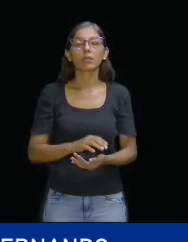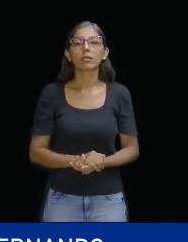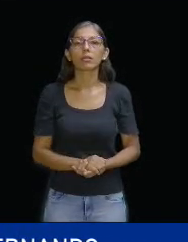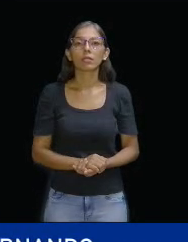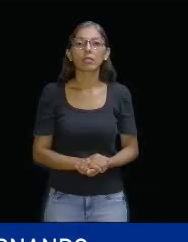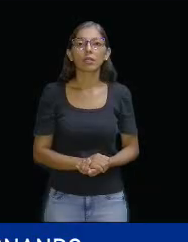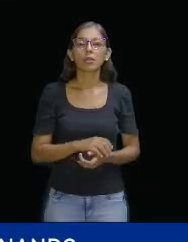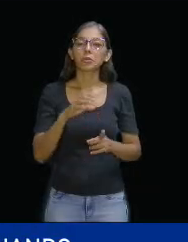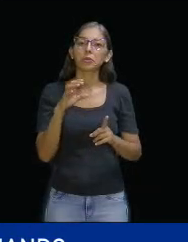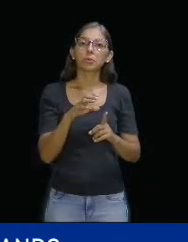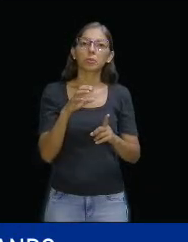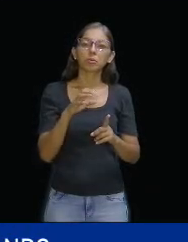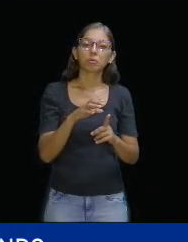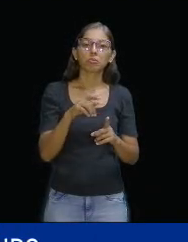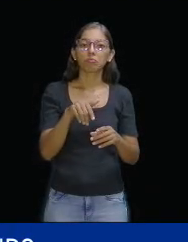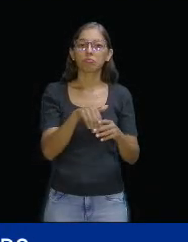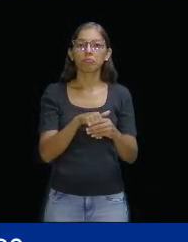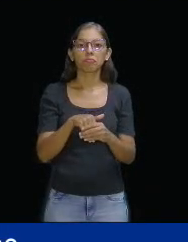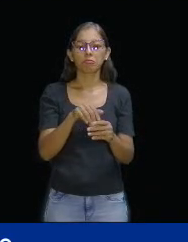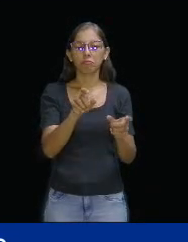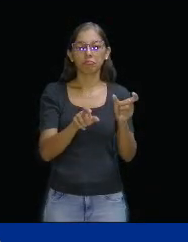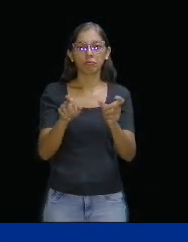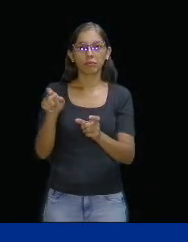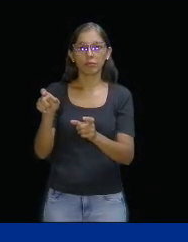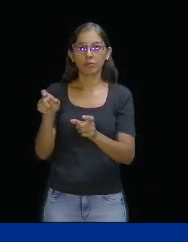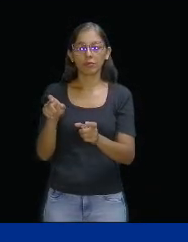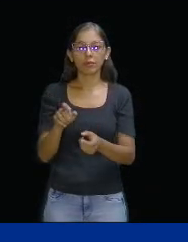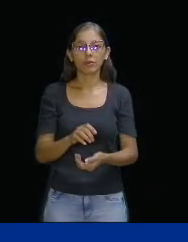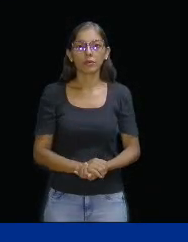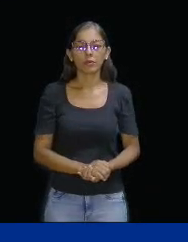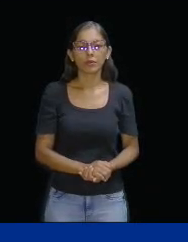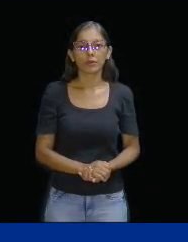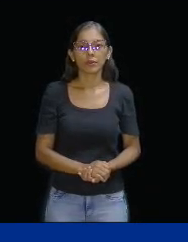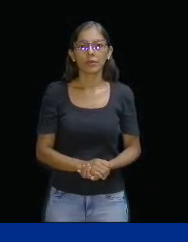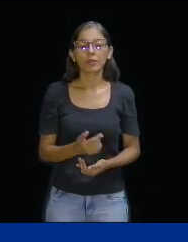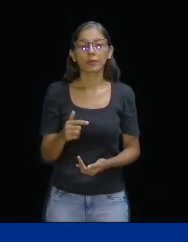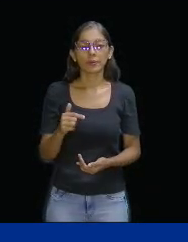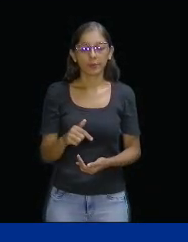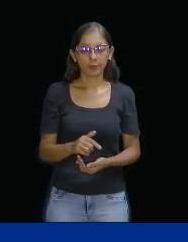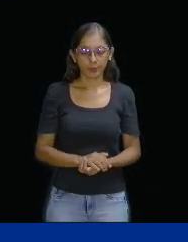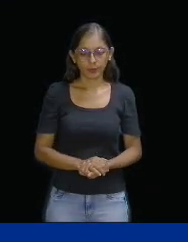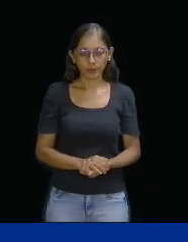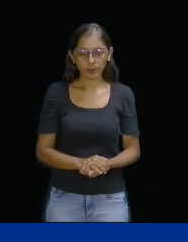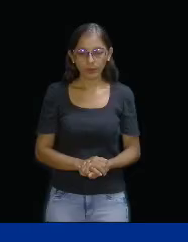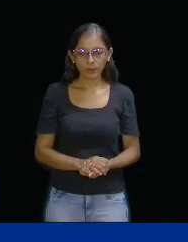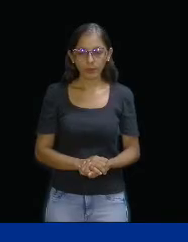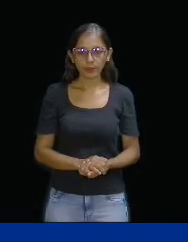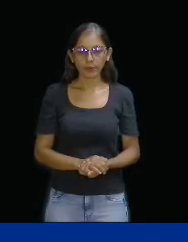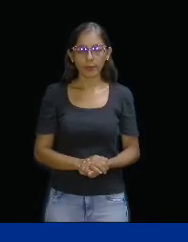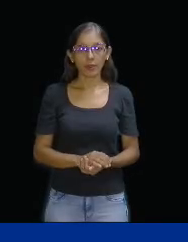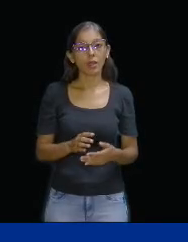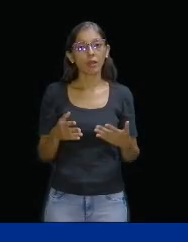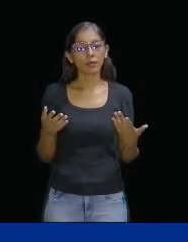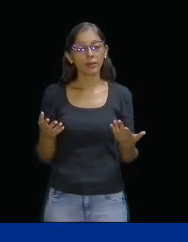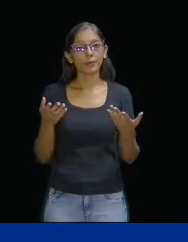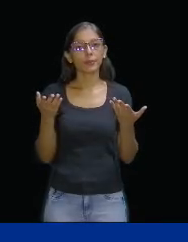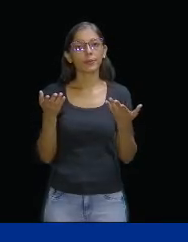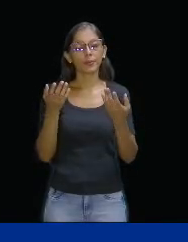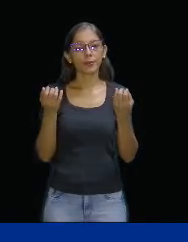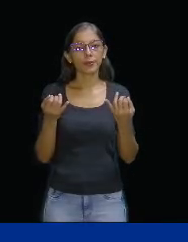indução do eleitorado. Nesse ponto aqui, é de se destacar que